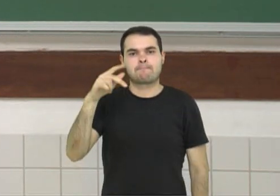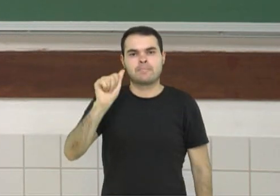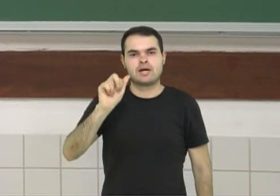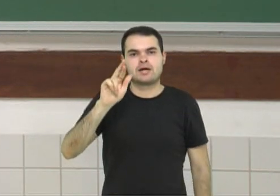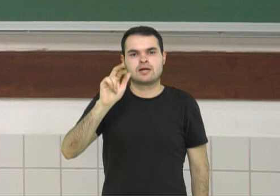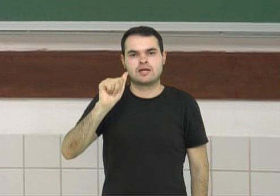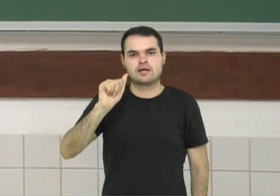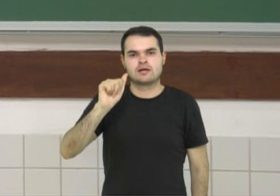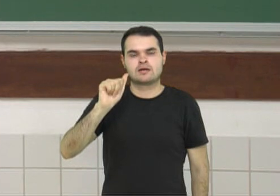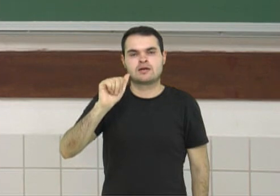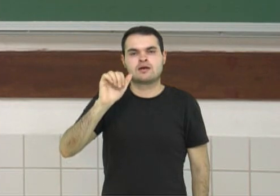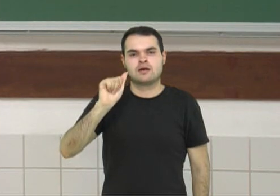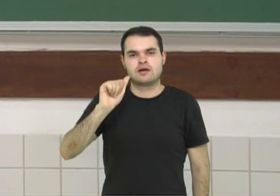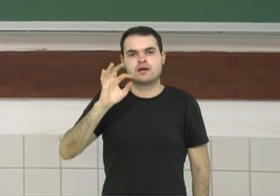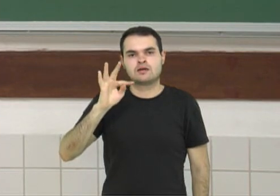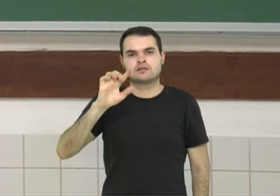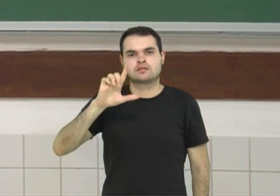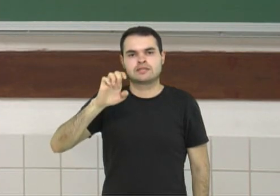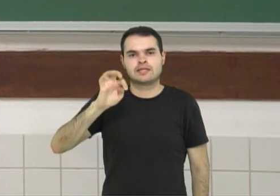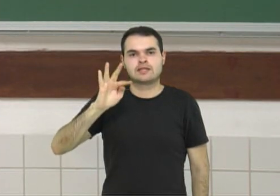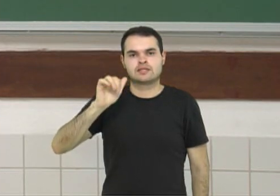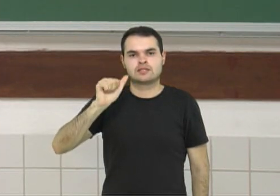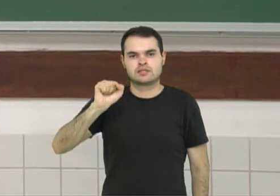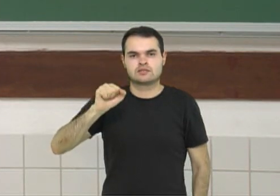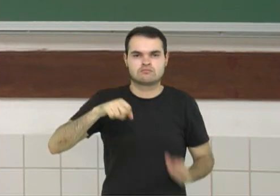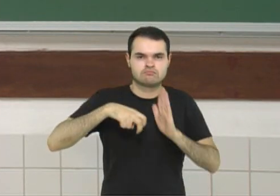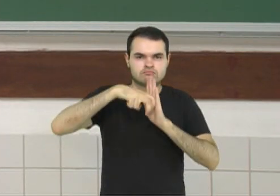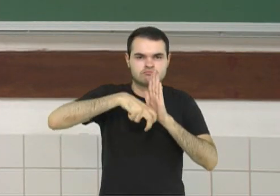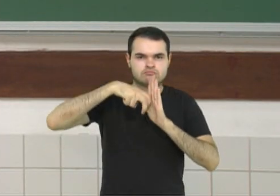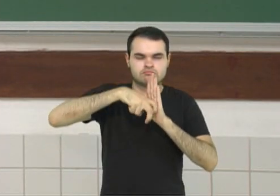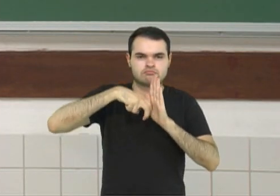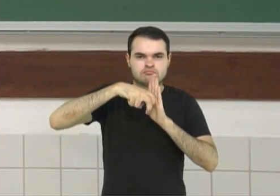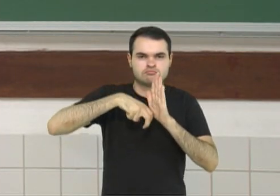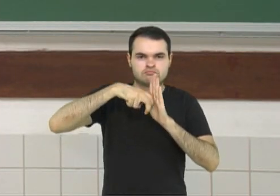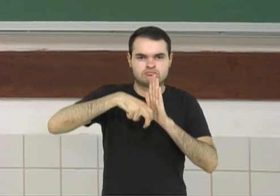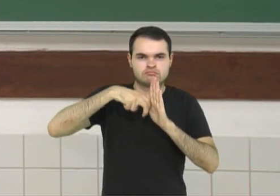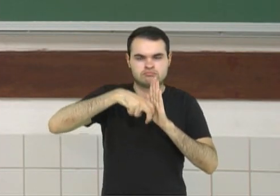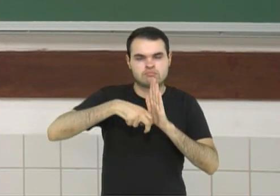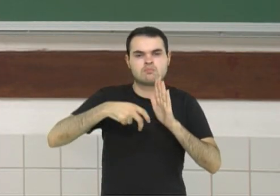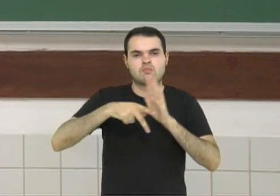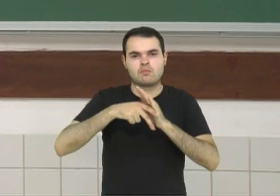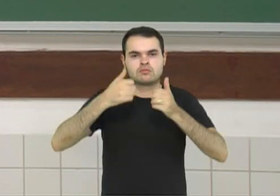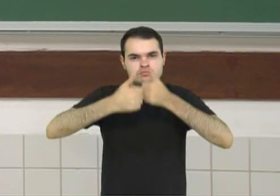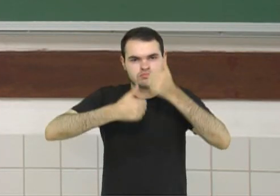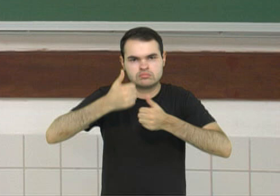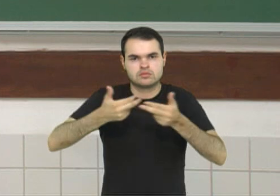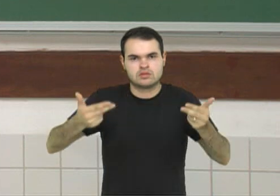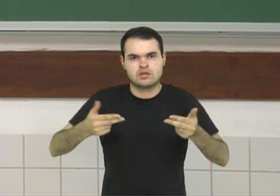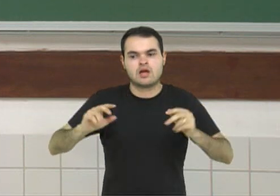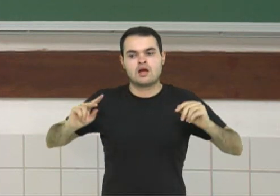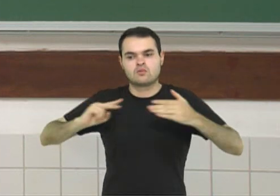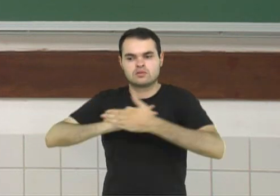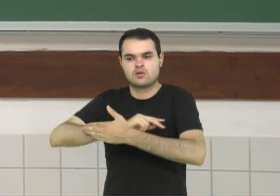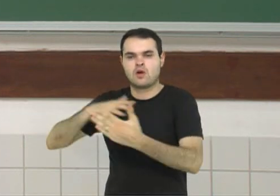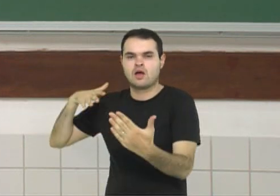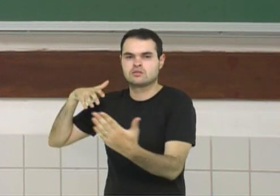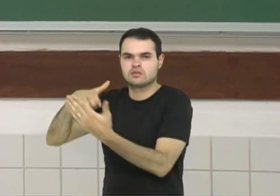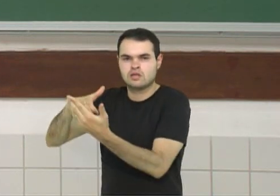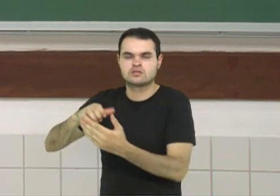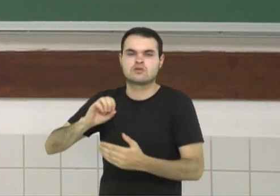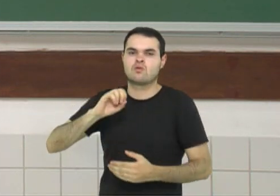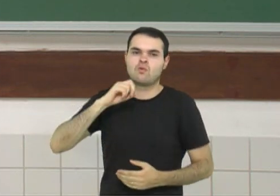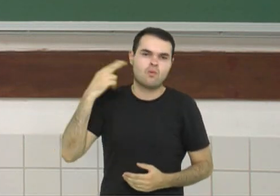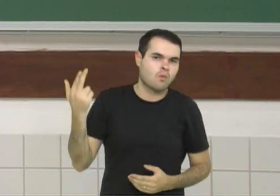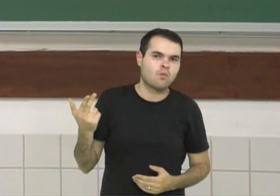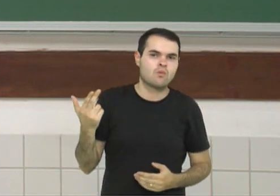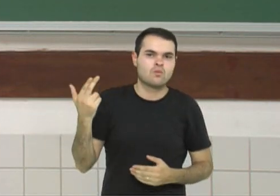para-atletas. Normalmente o para-atleta ele teve algum acidente ou nasceu com alguma dificuldade e por